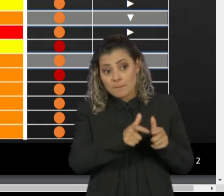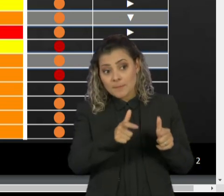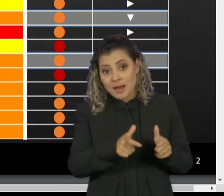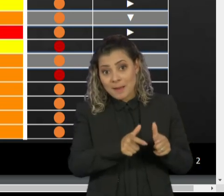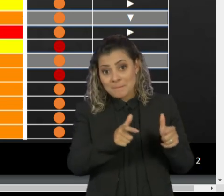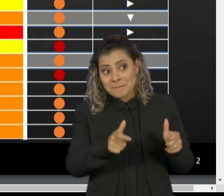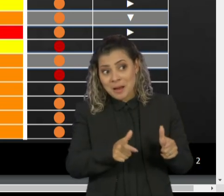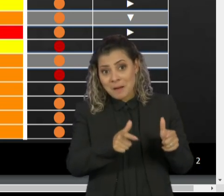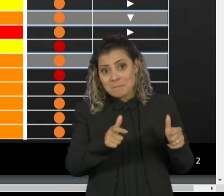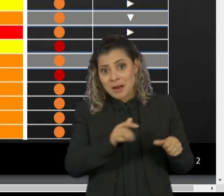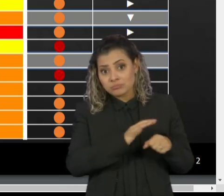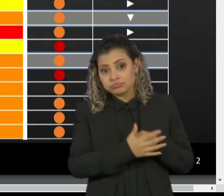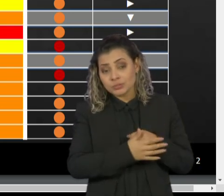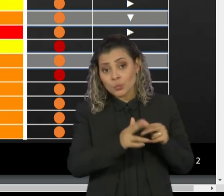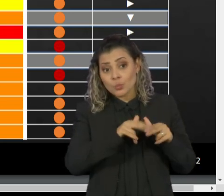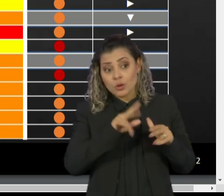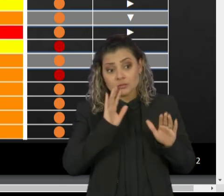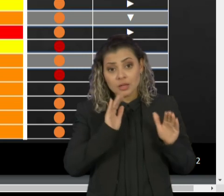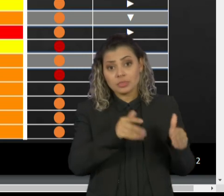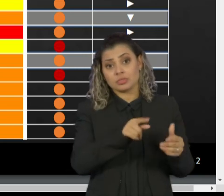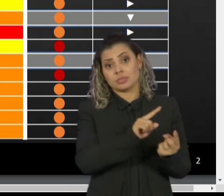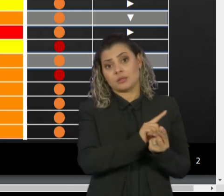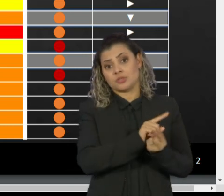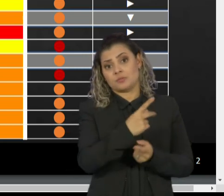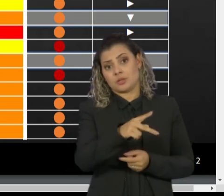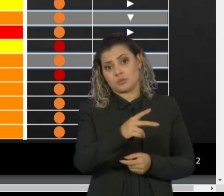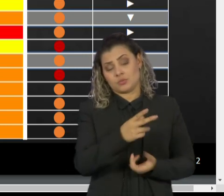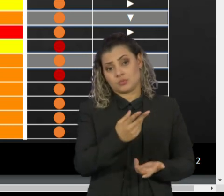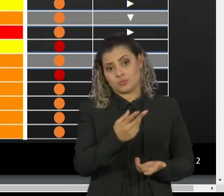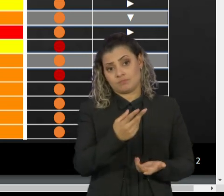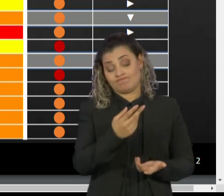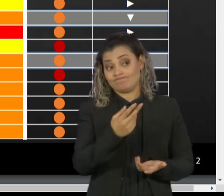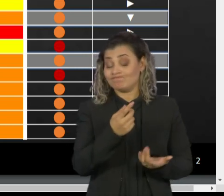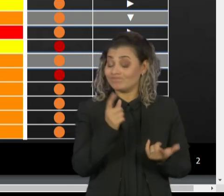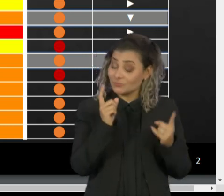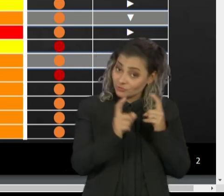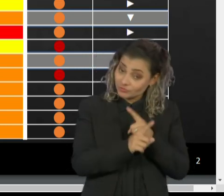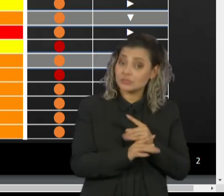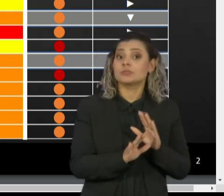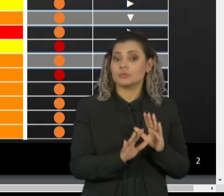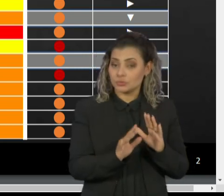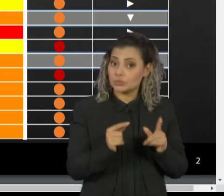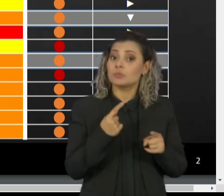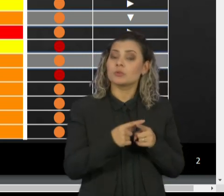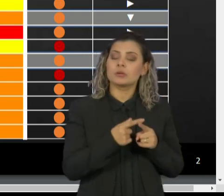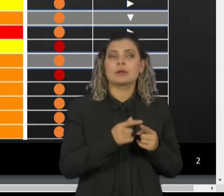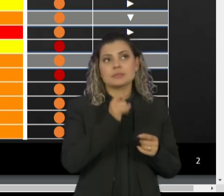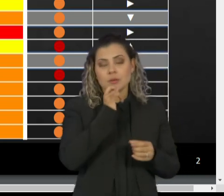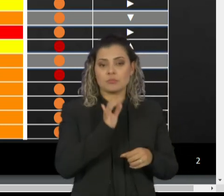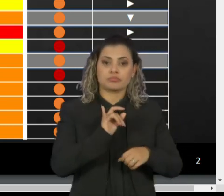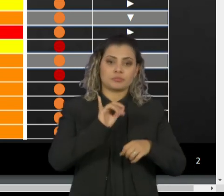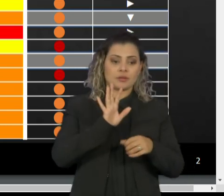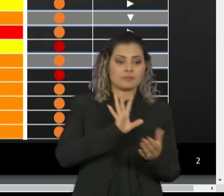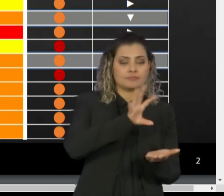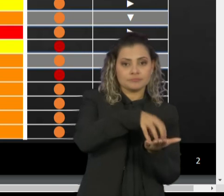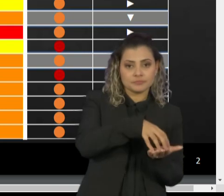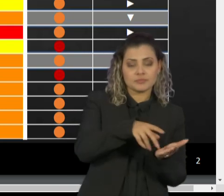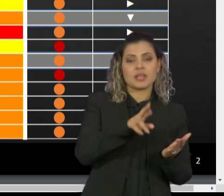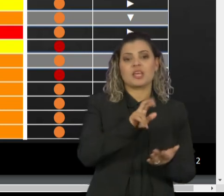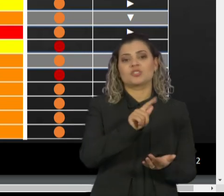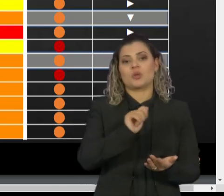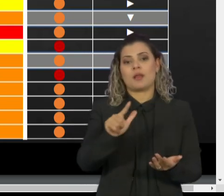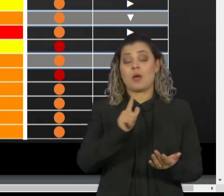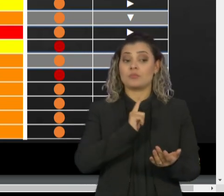sistema específico daquele município. A regional pode estar com uma média ainda adequada